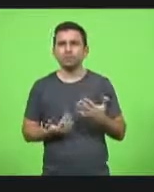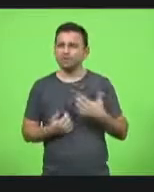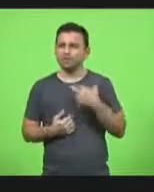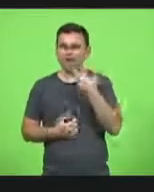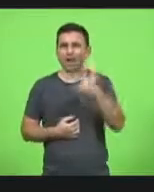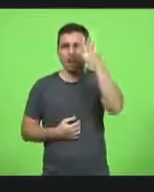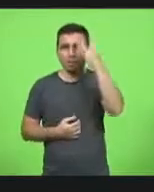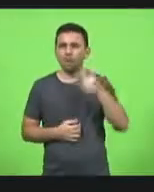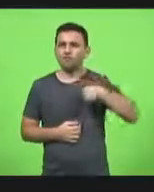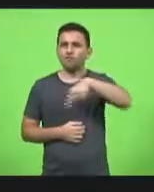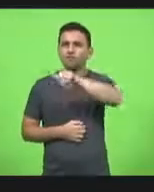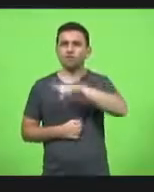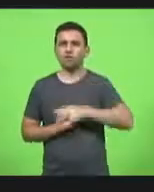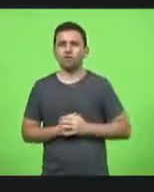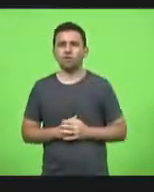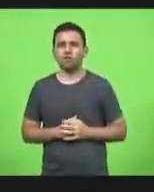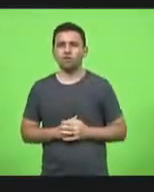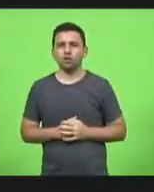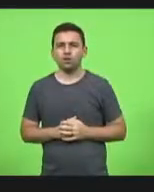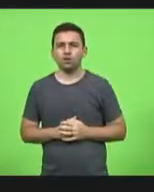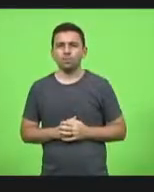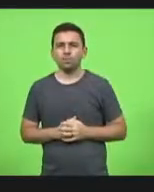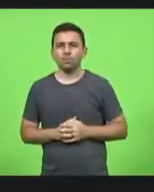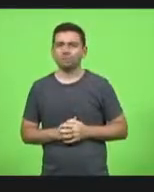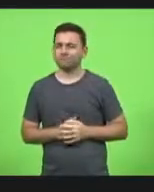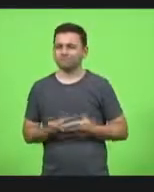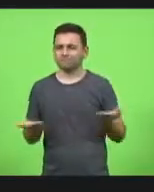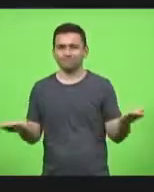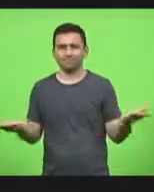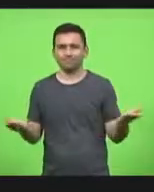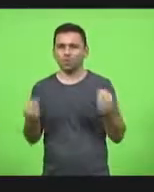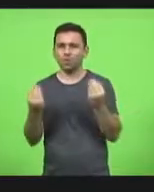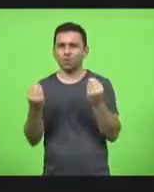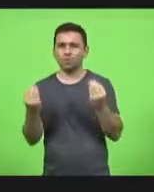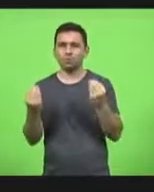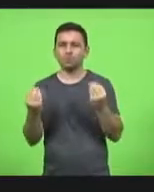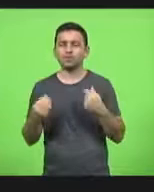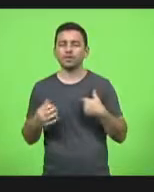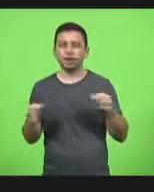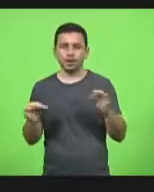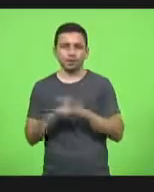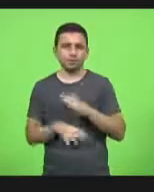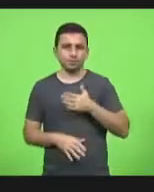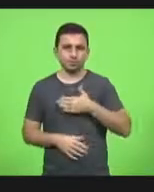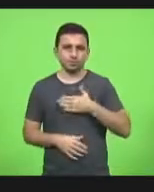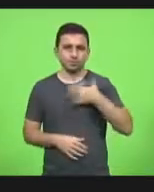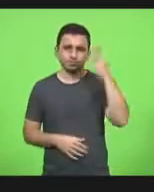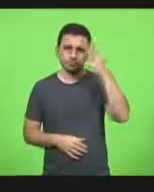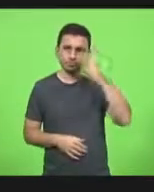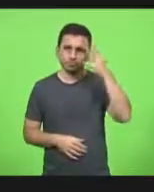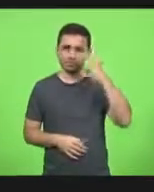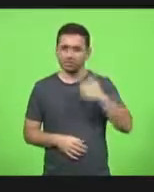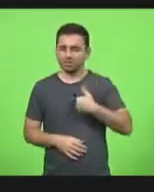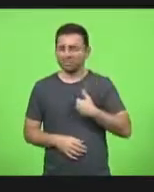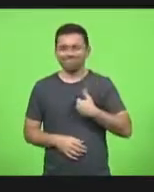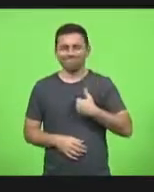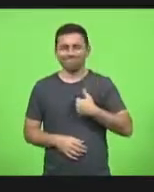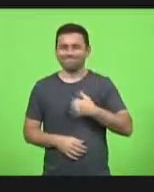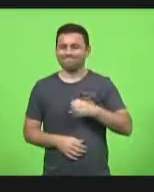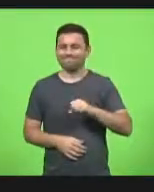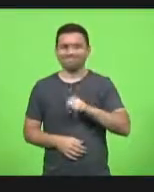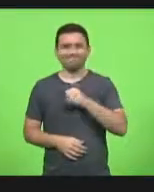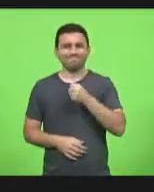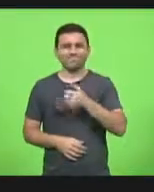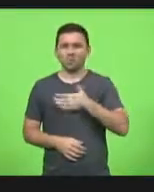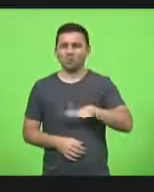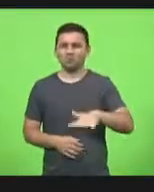estar lá, tá? Uma verdadeira covardia. Então, eu encerro esse meu pronunciamento hoje aqui com uma revolta. Onde está a cabeça desse